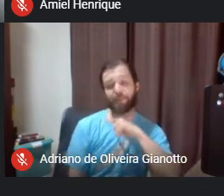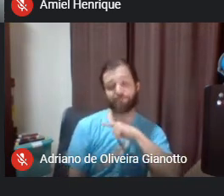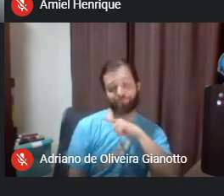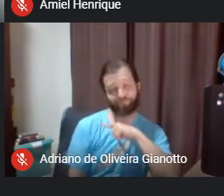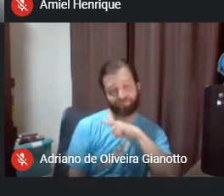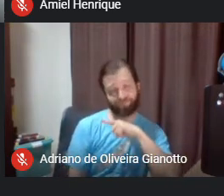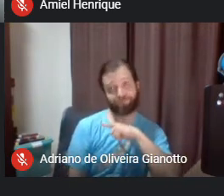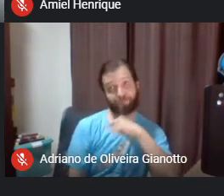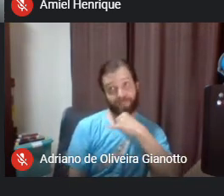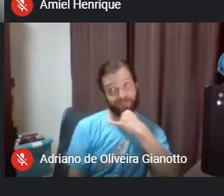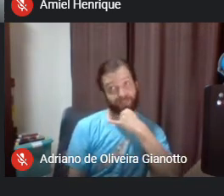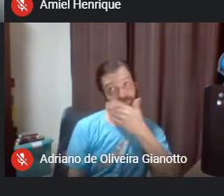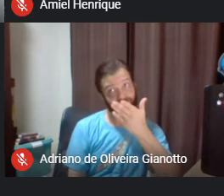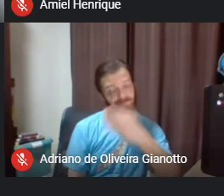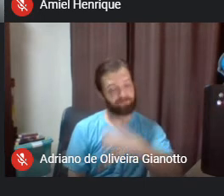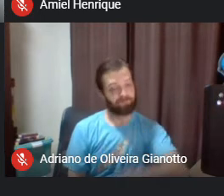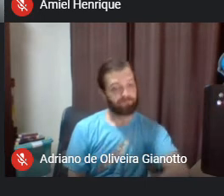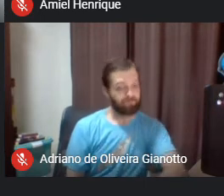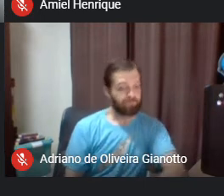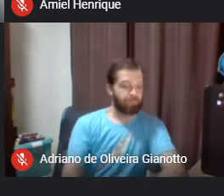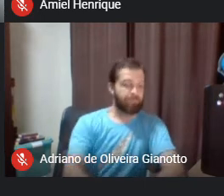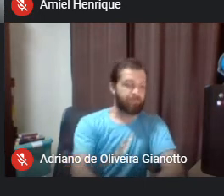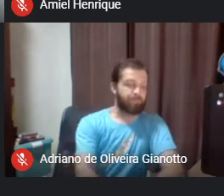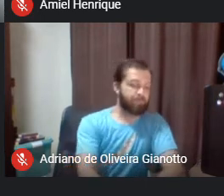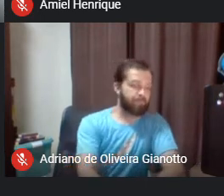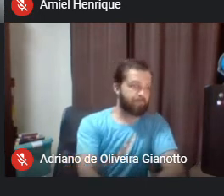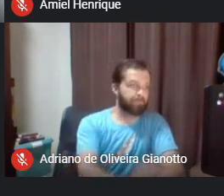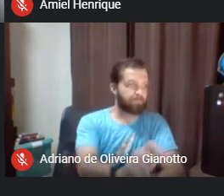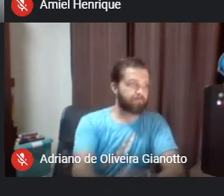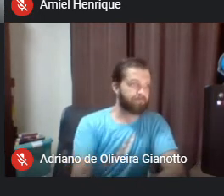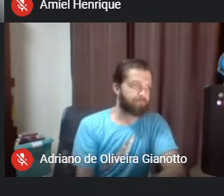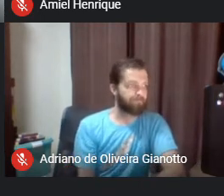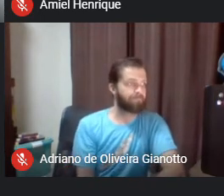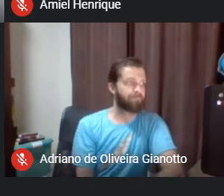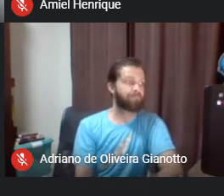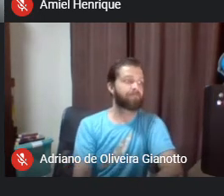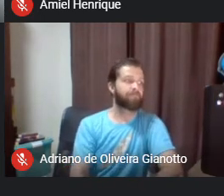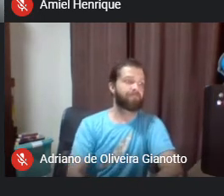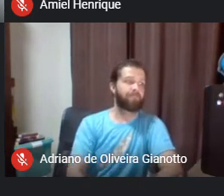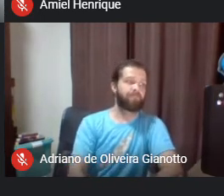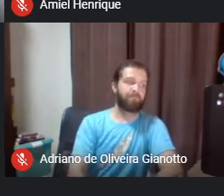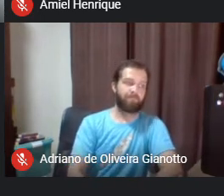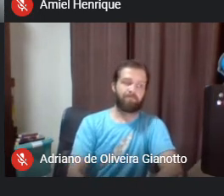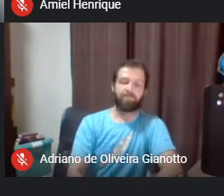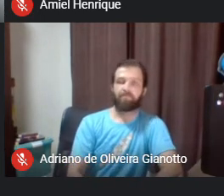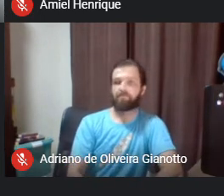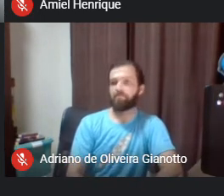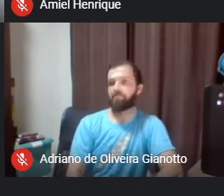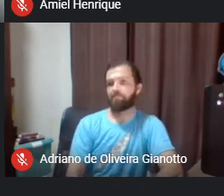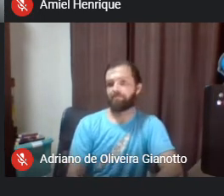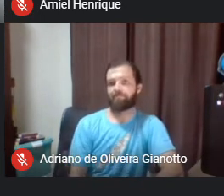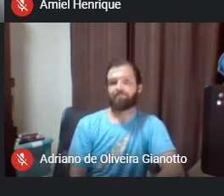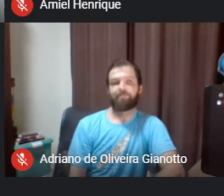Então, muita opressão, isso nos causa muita tristeza.